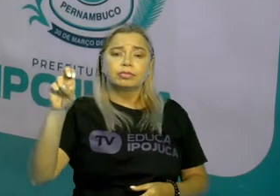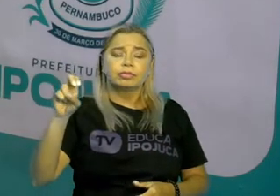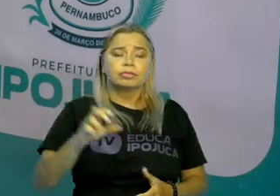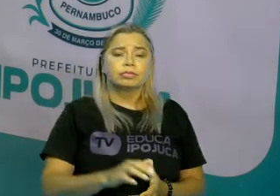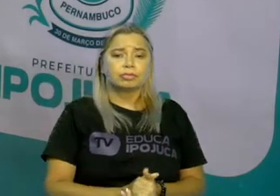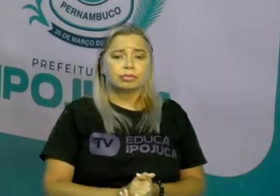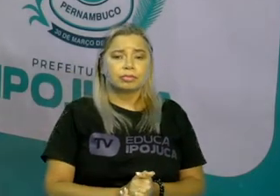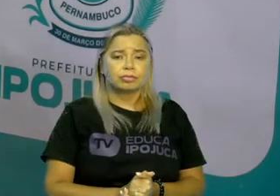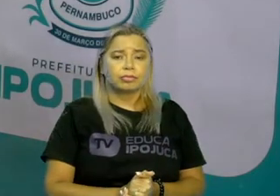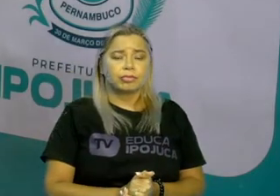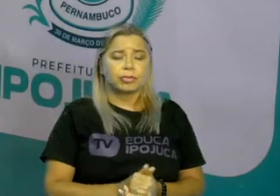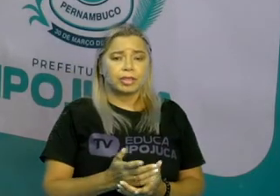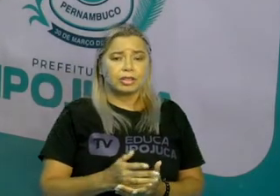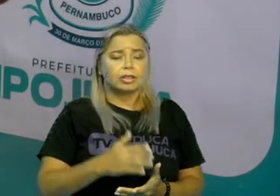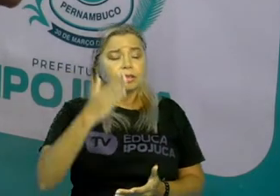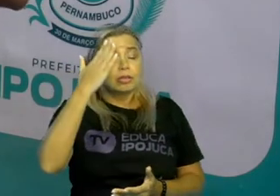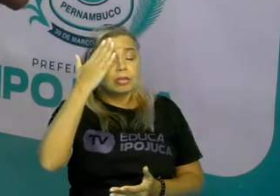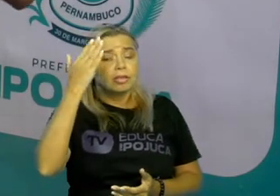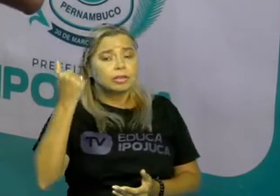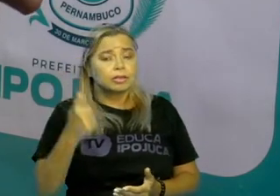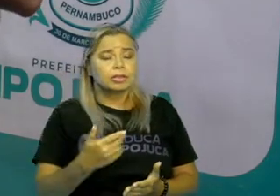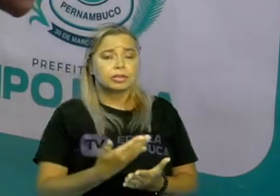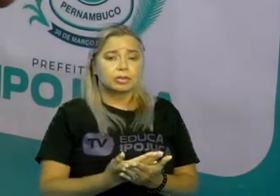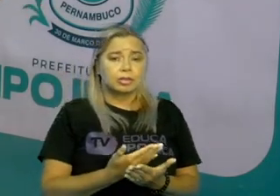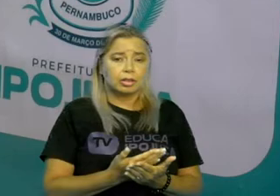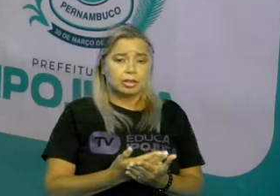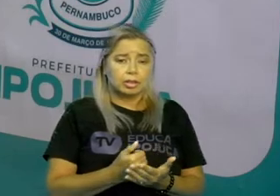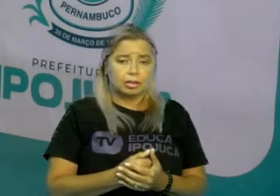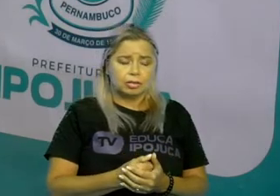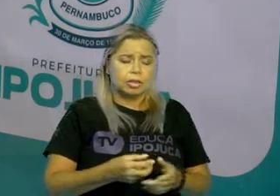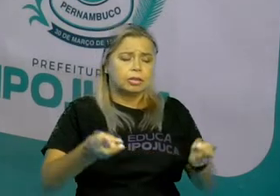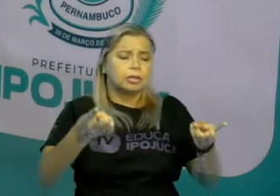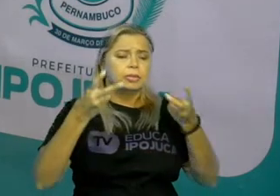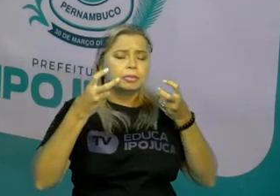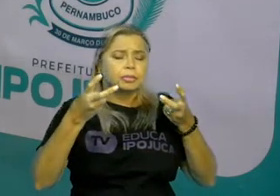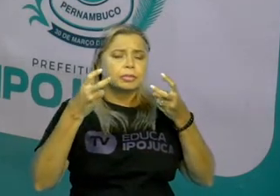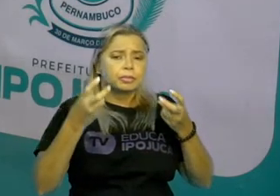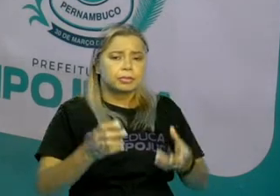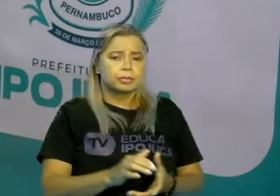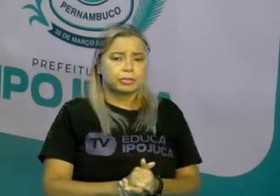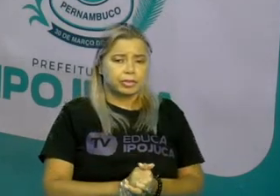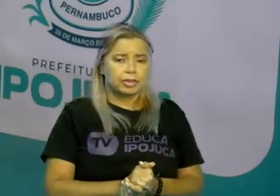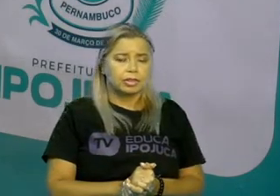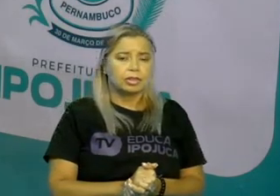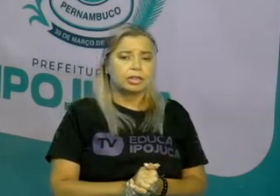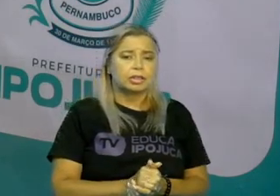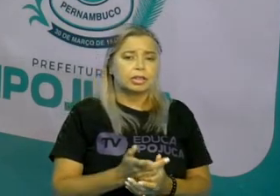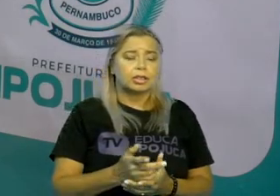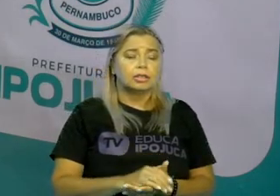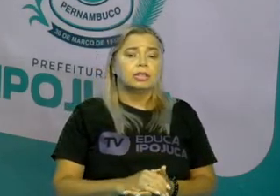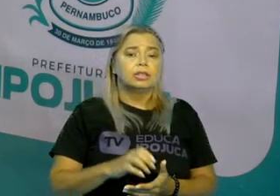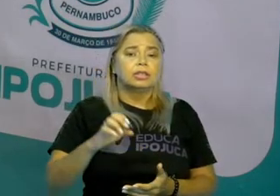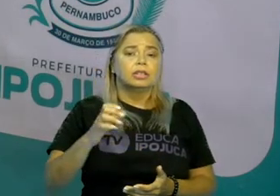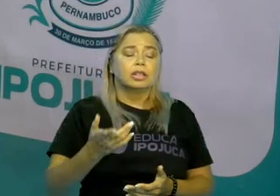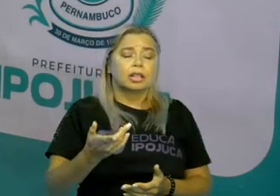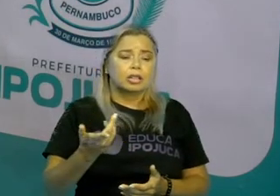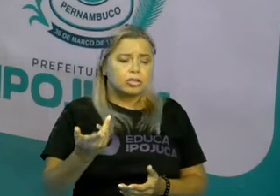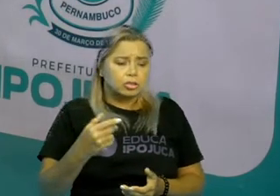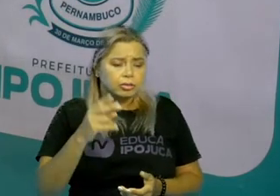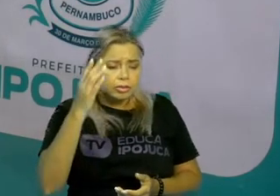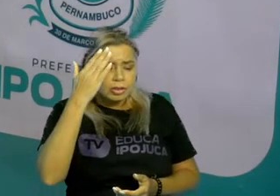Na revisão da nossa aula de hoje, a gente pode perceber que a estimativa, que é um